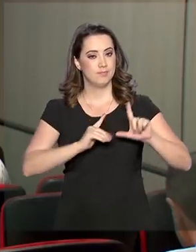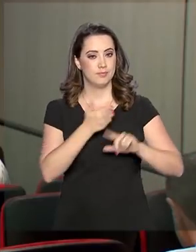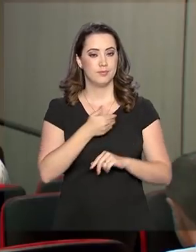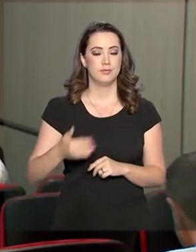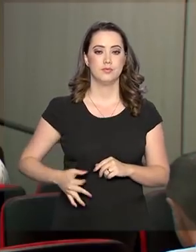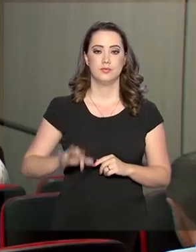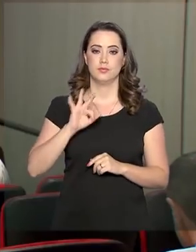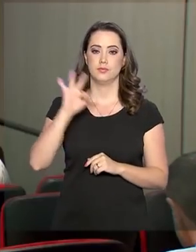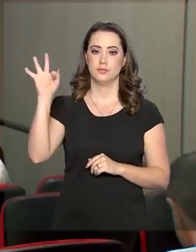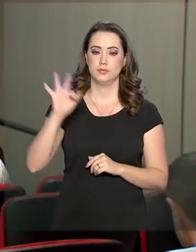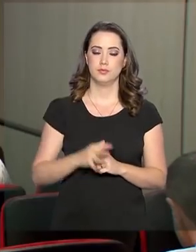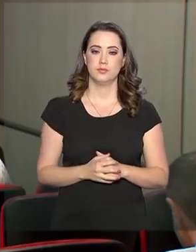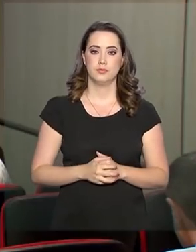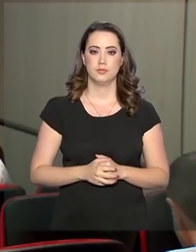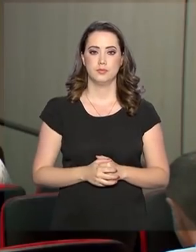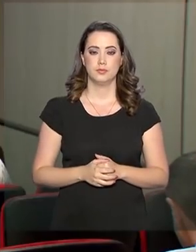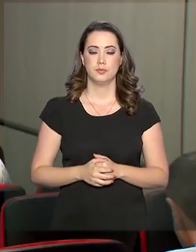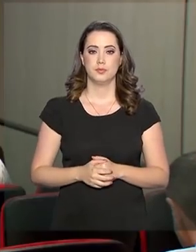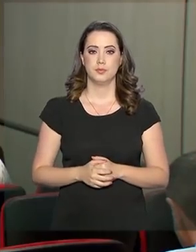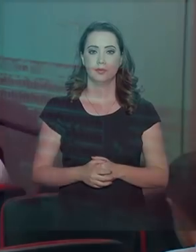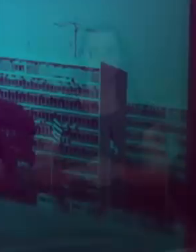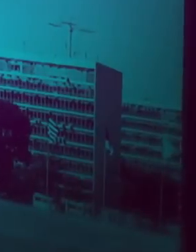NBR, a TV do Governo Federal.